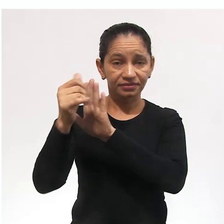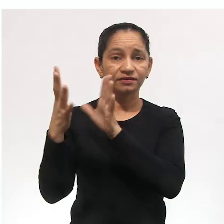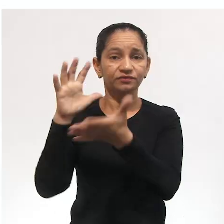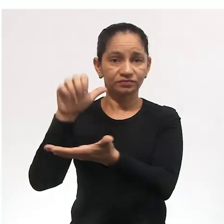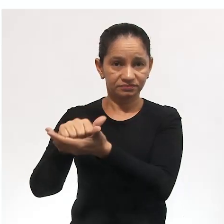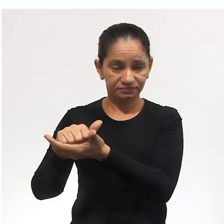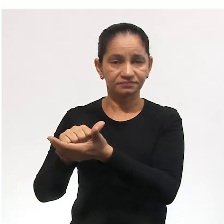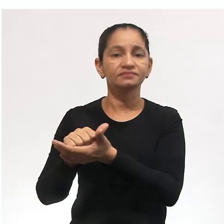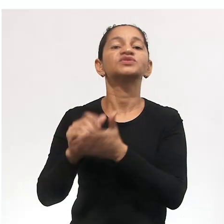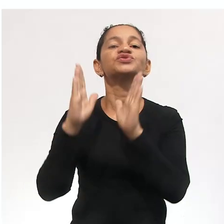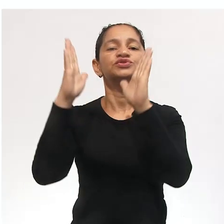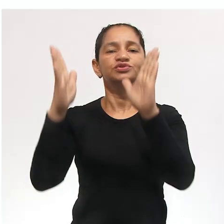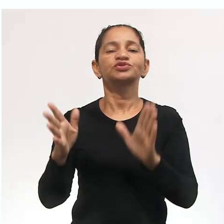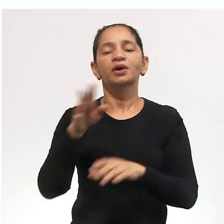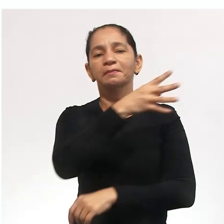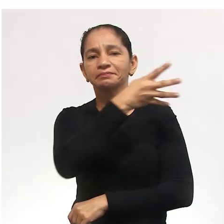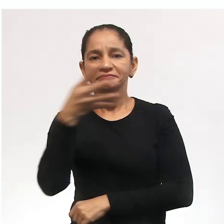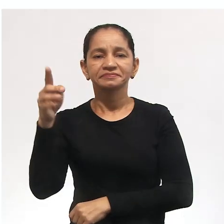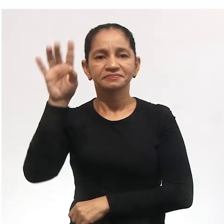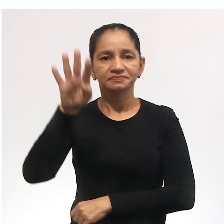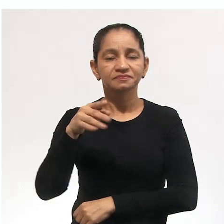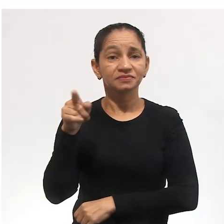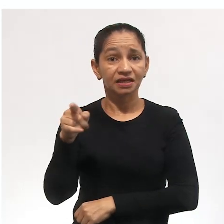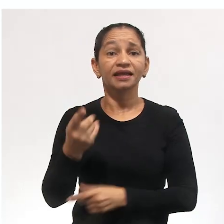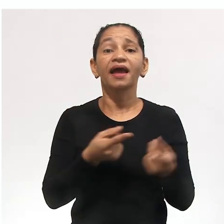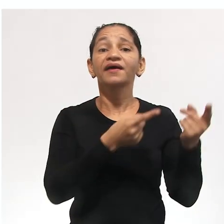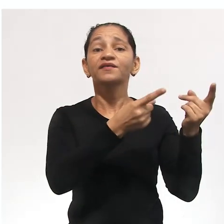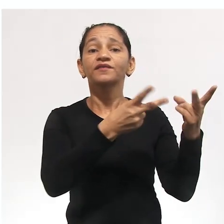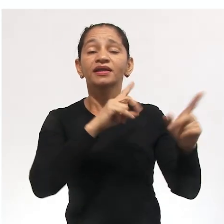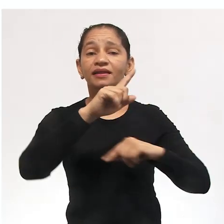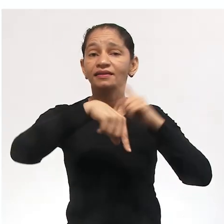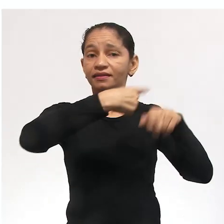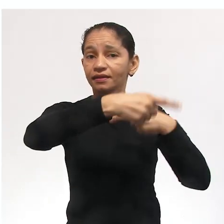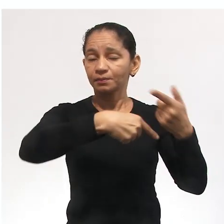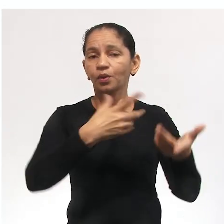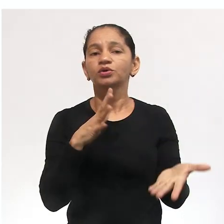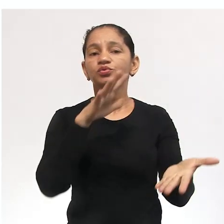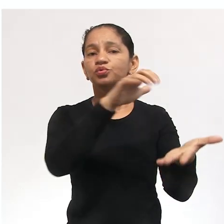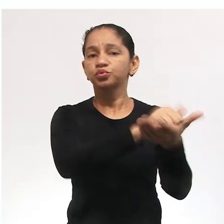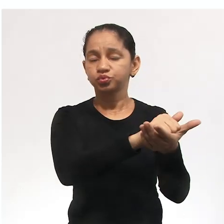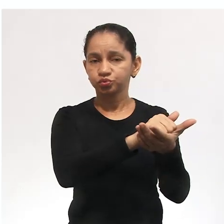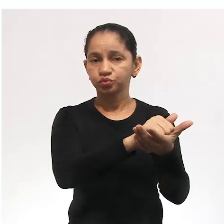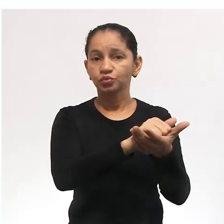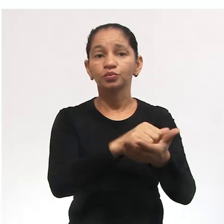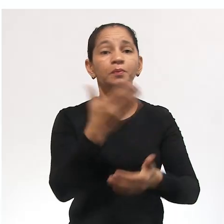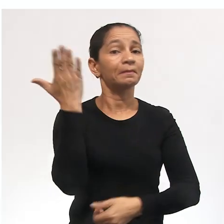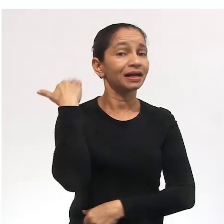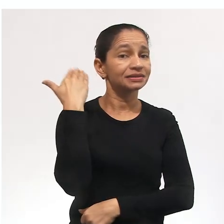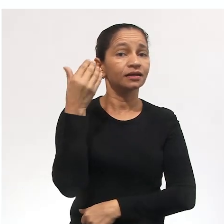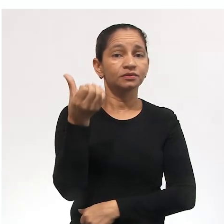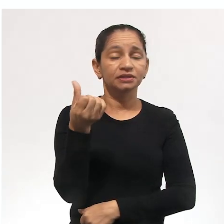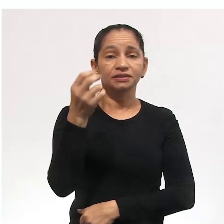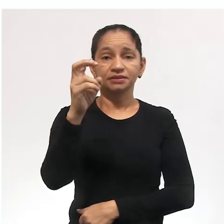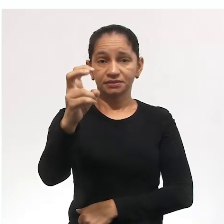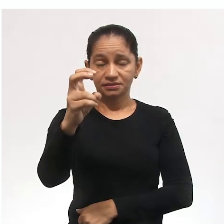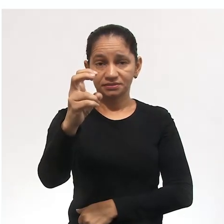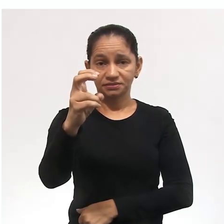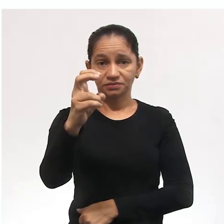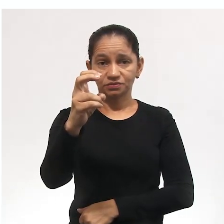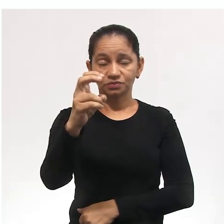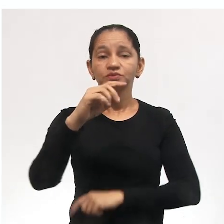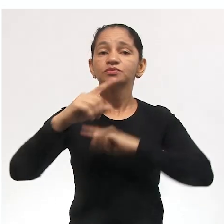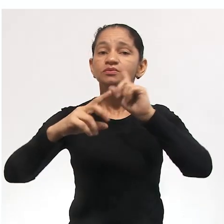receita com vendas de 26 mil. Então, o saldo era 65 e foi para 91. Houve o aumento do nosso